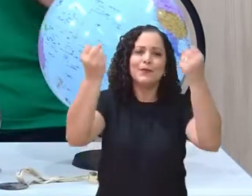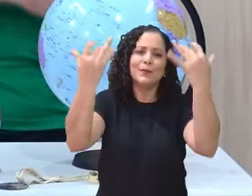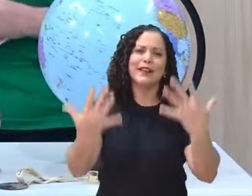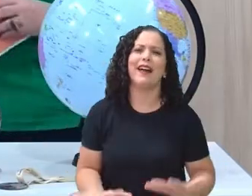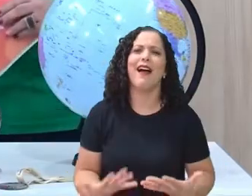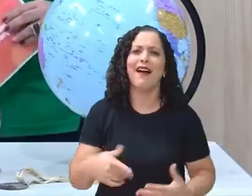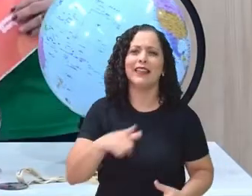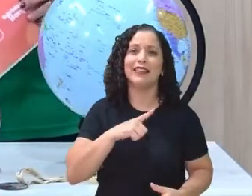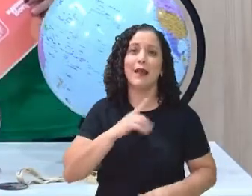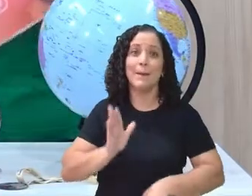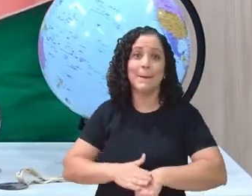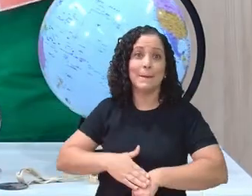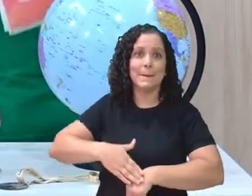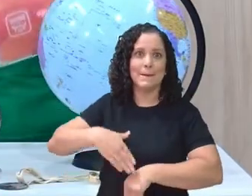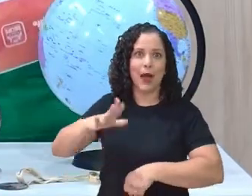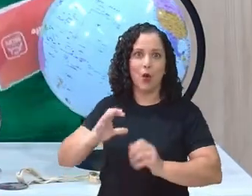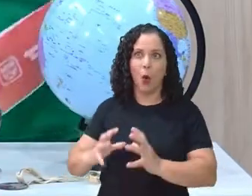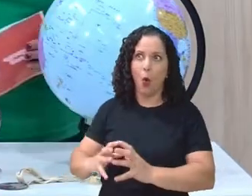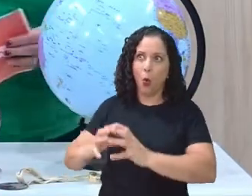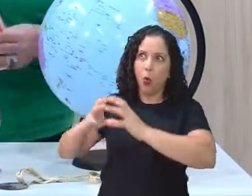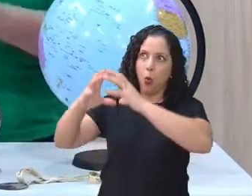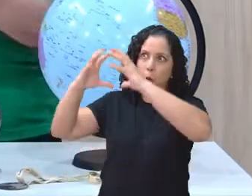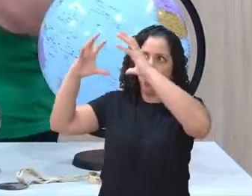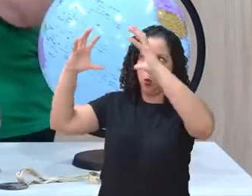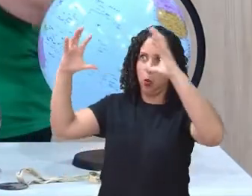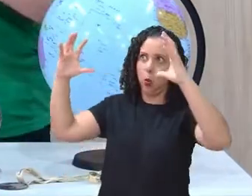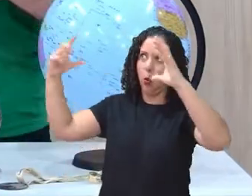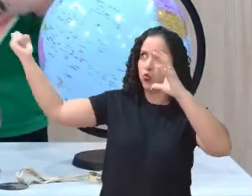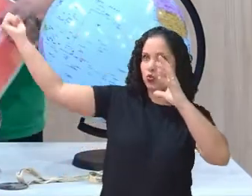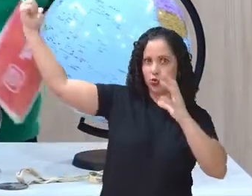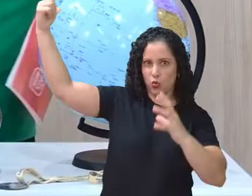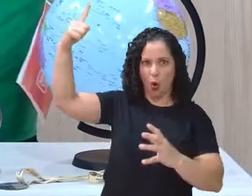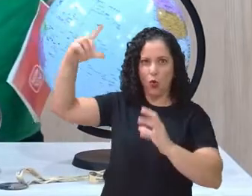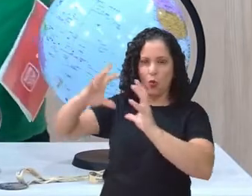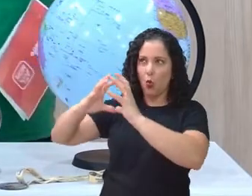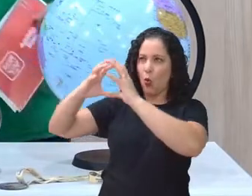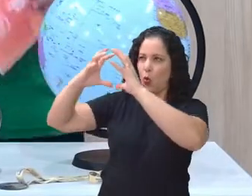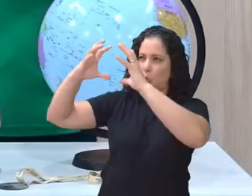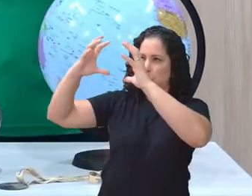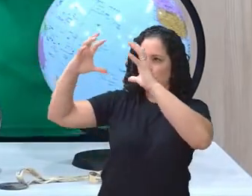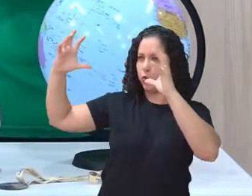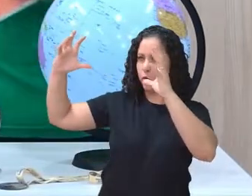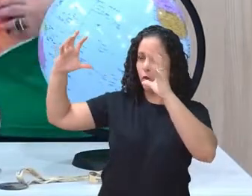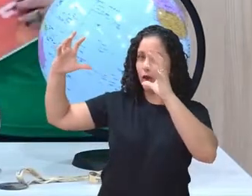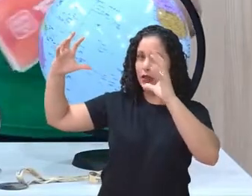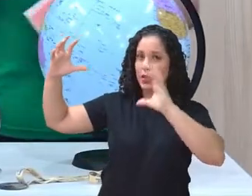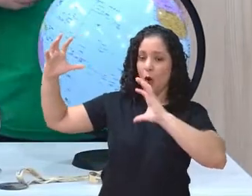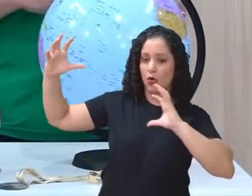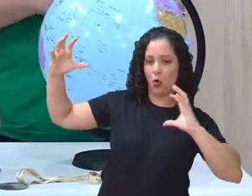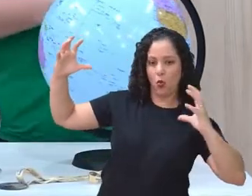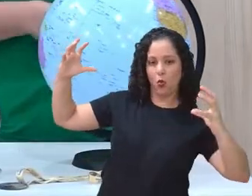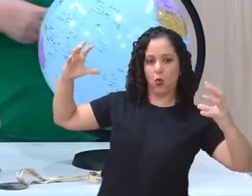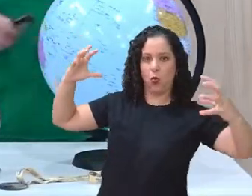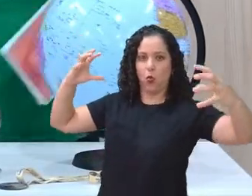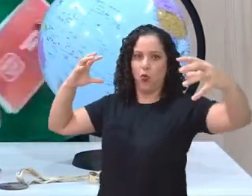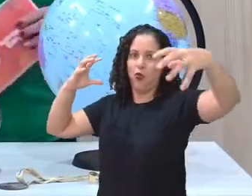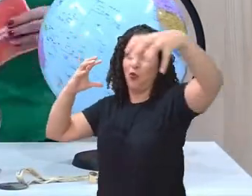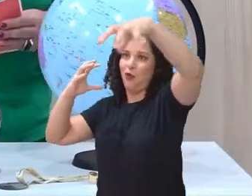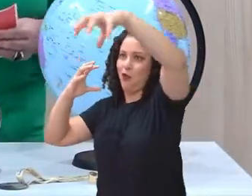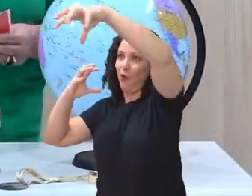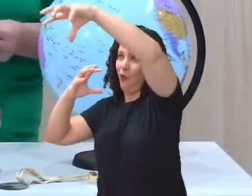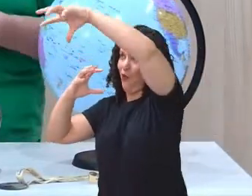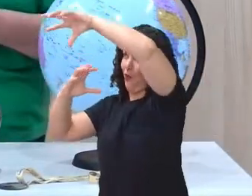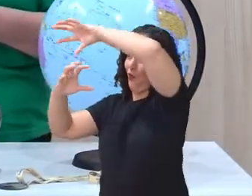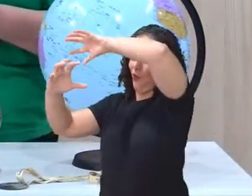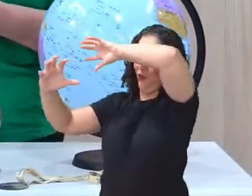a estrela, né, a nossa grande estrela, o Sol, e um conjunto de astros circulando esse Sol. O que é que você pode dizer,